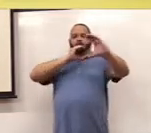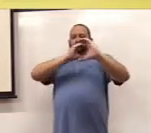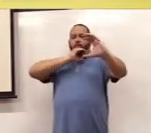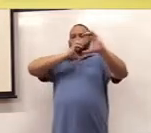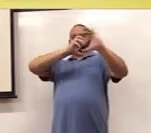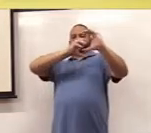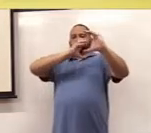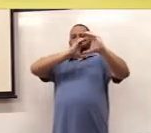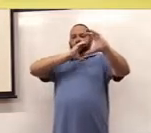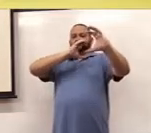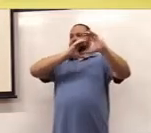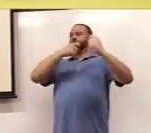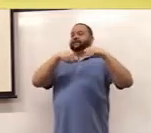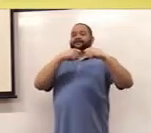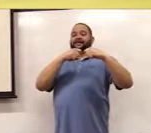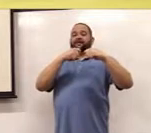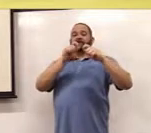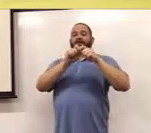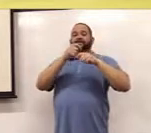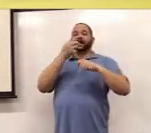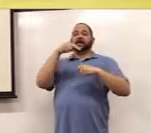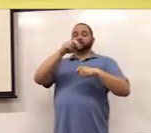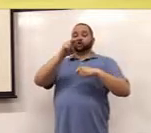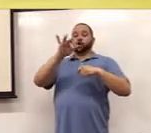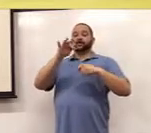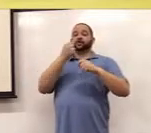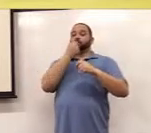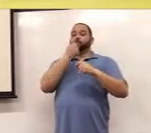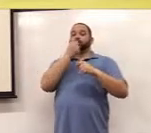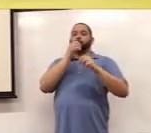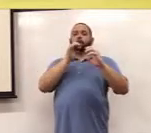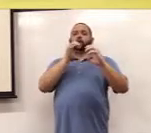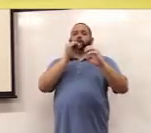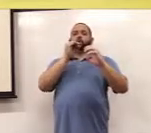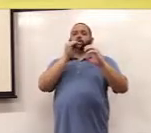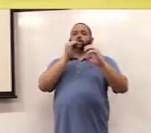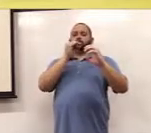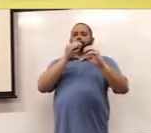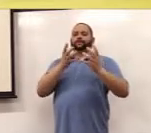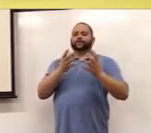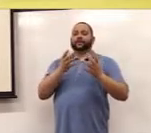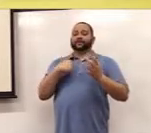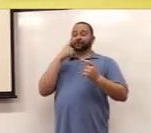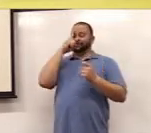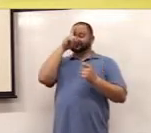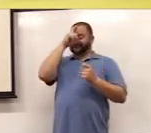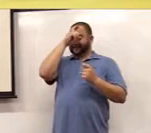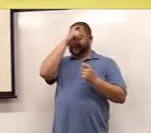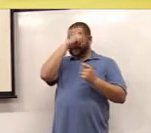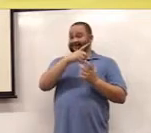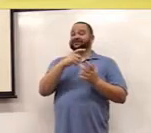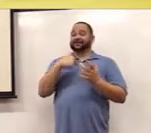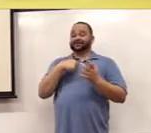tubo, ela era um tubo, então por aqui você tinha que fazer todas as notas na boca. Um trecho dificílimo, dificílimo, e ele põe um